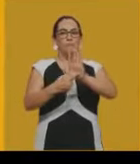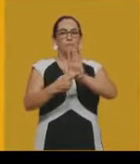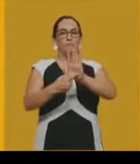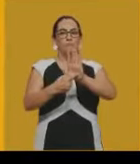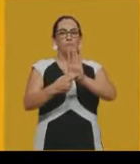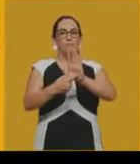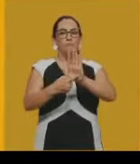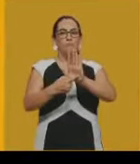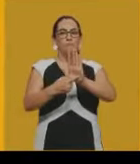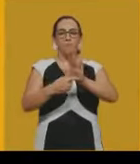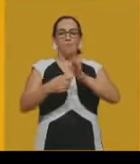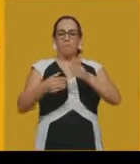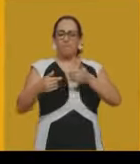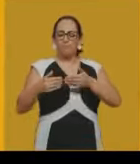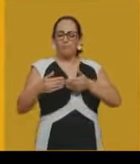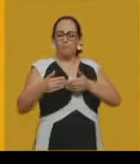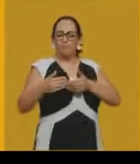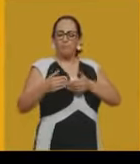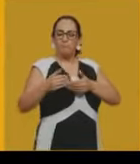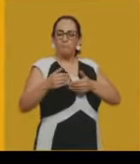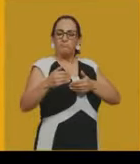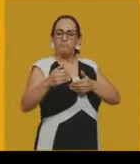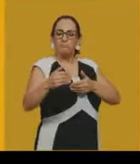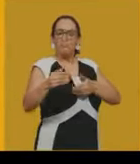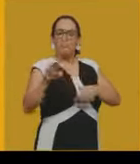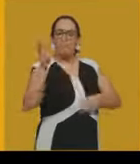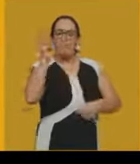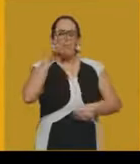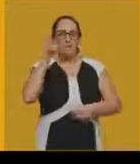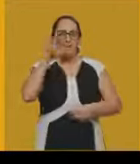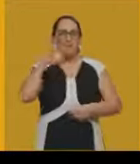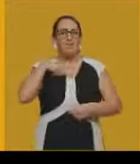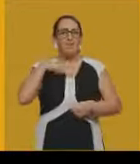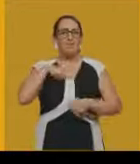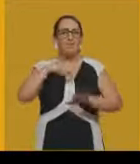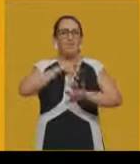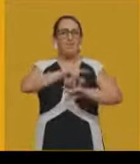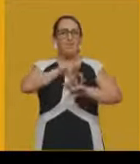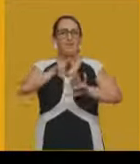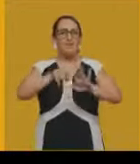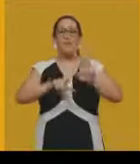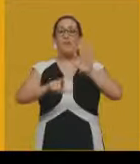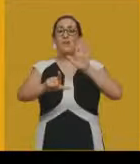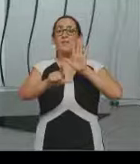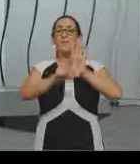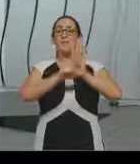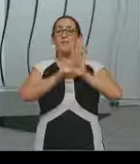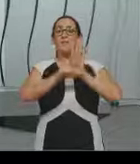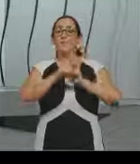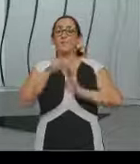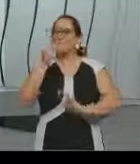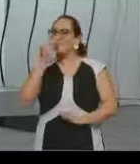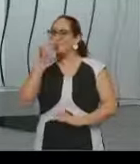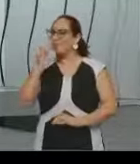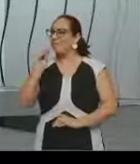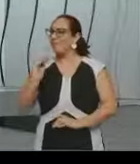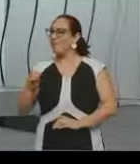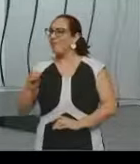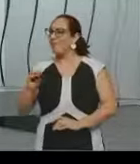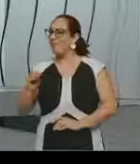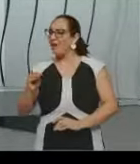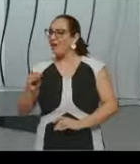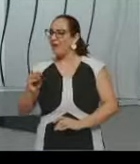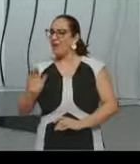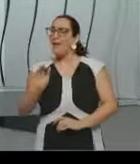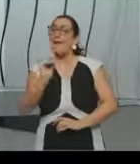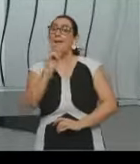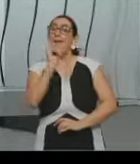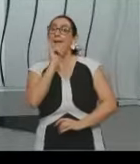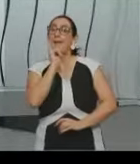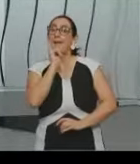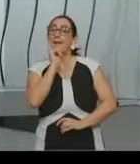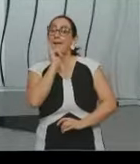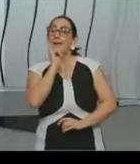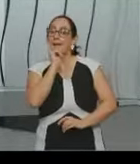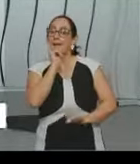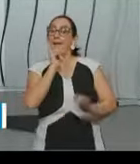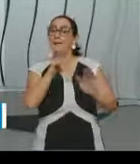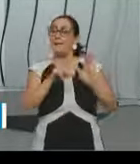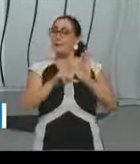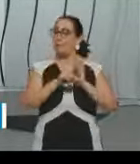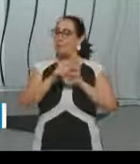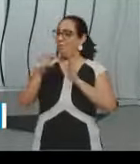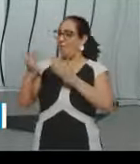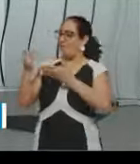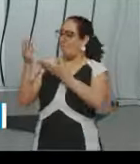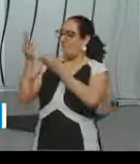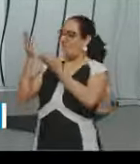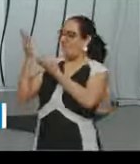nós tivemos diversas leis que foram excludentes. Aqui a gente traz alguns exemplos de leis, né, desde o nosso período imperial e